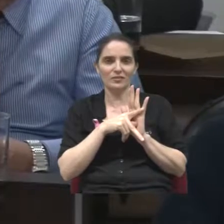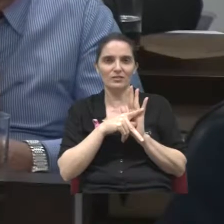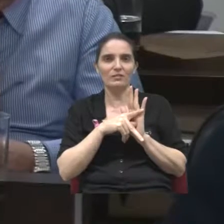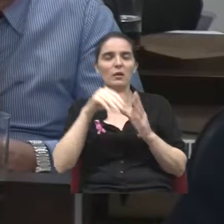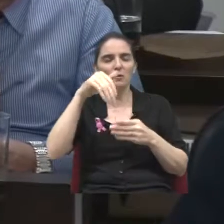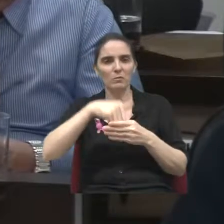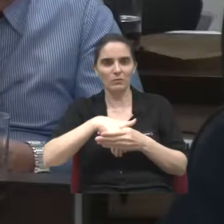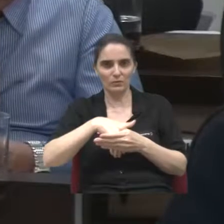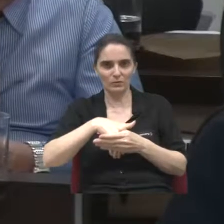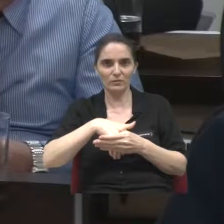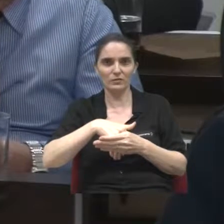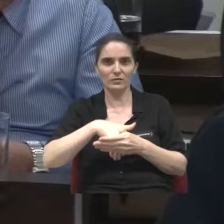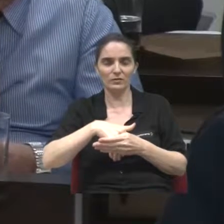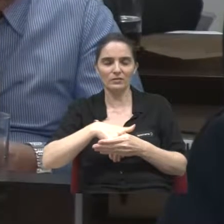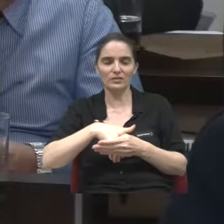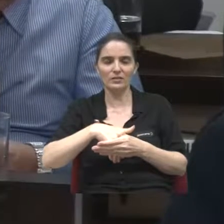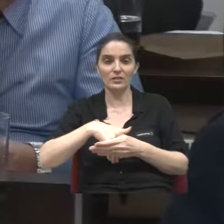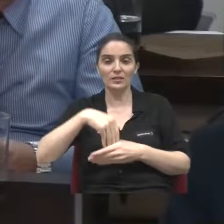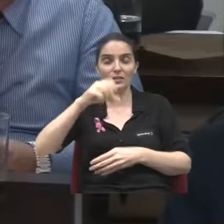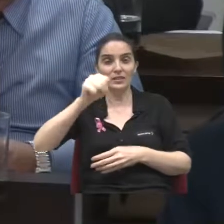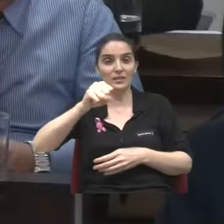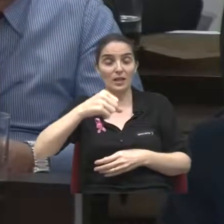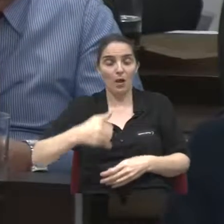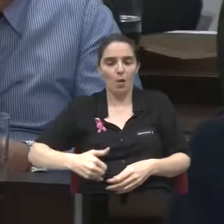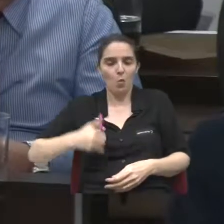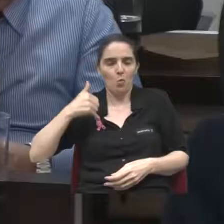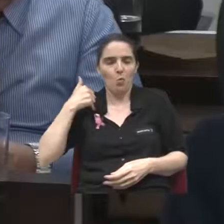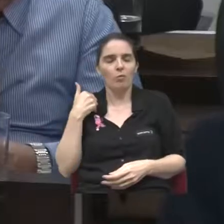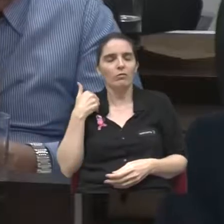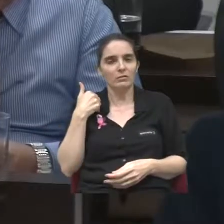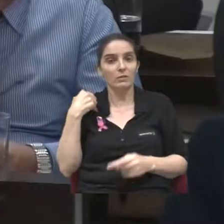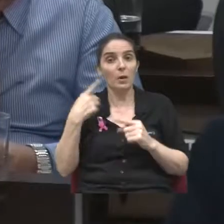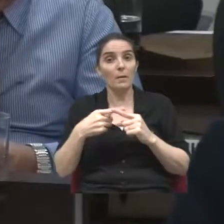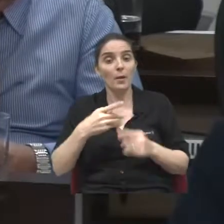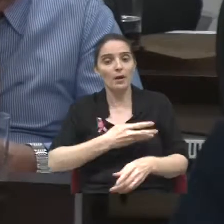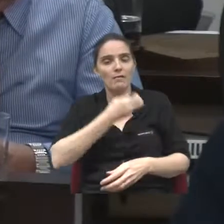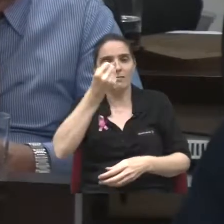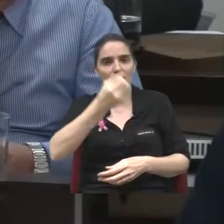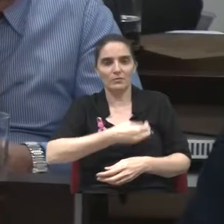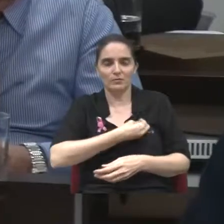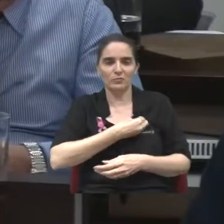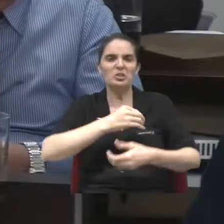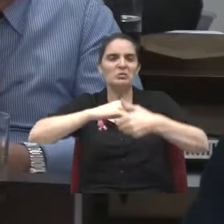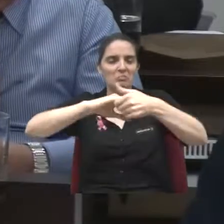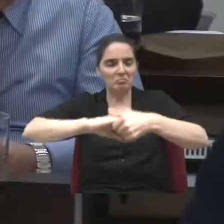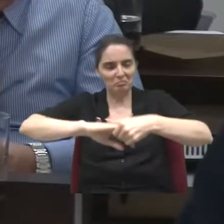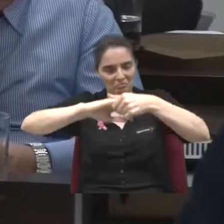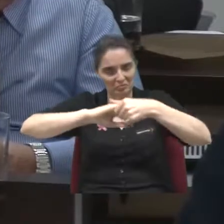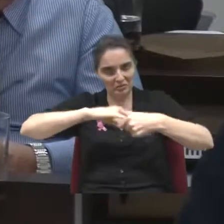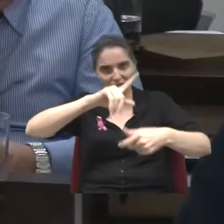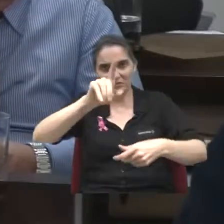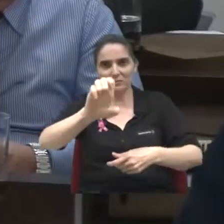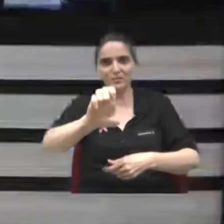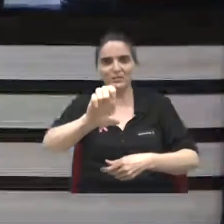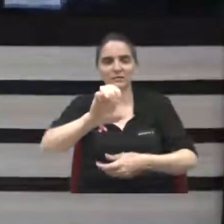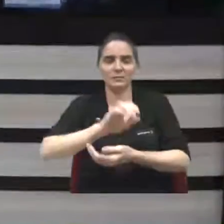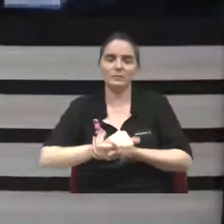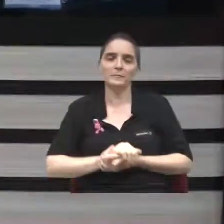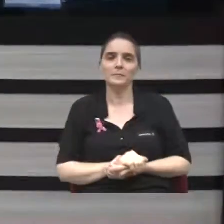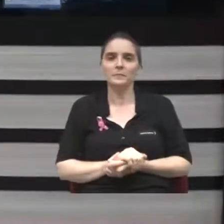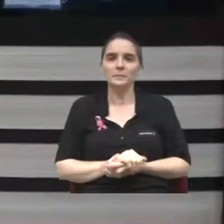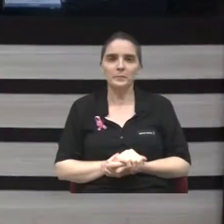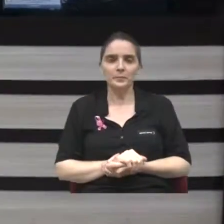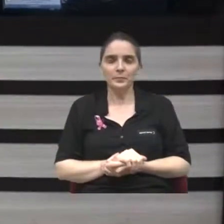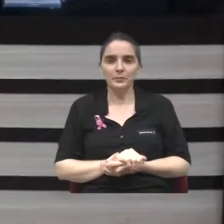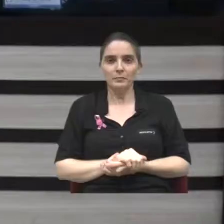com louvor nesta noite, porque é um projeto que salva vidas. Parabéns, vereador Zé da Mix. Mais algum